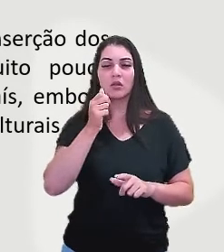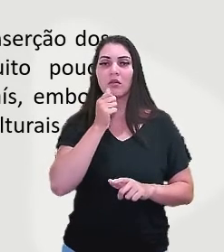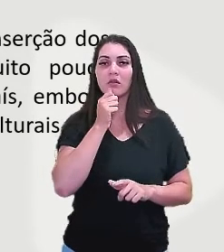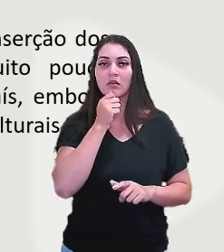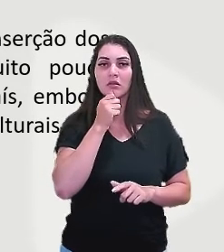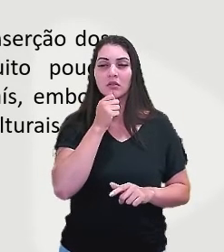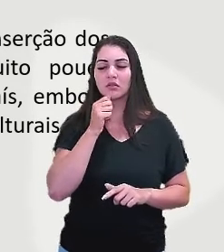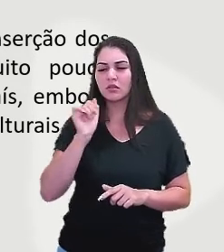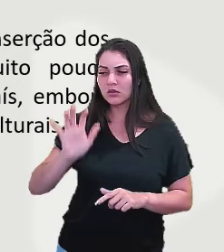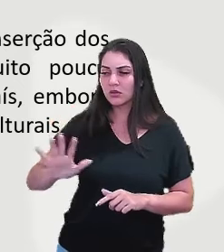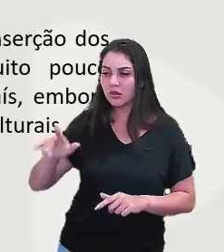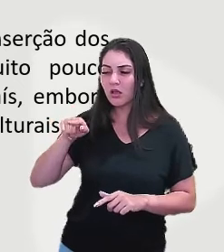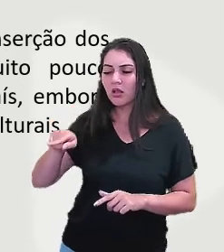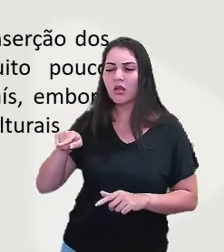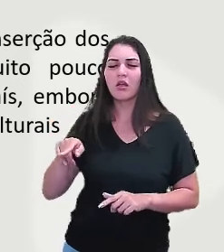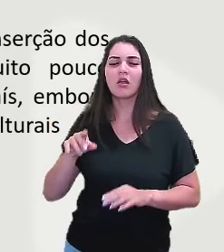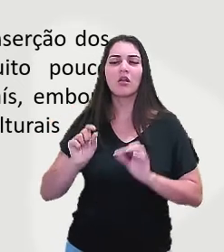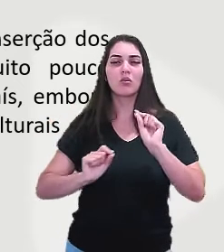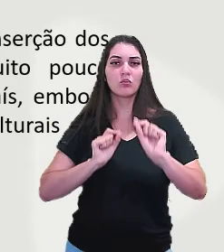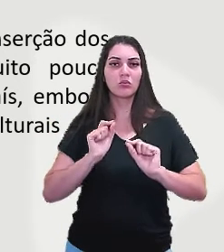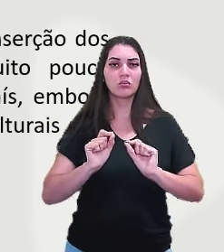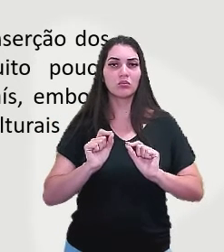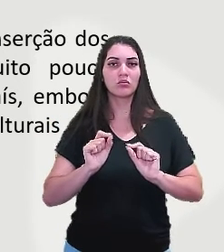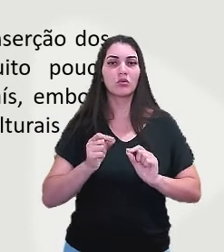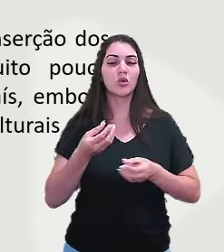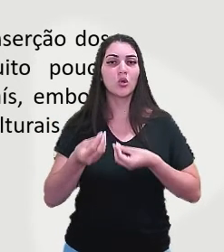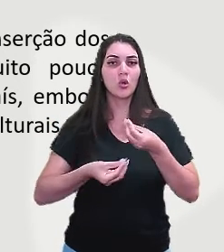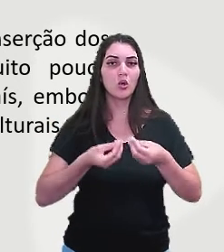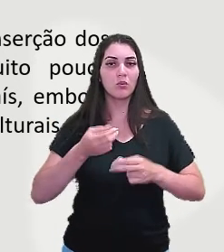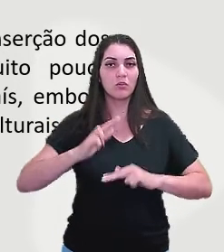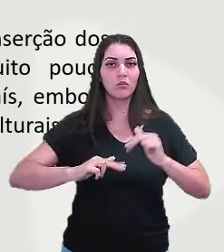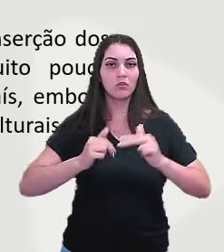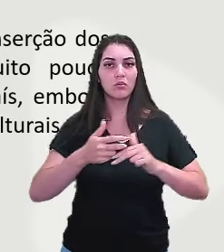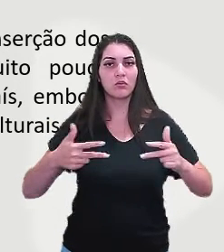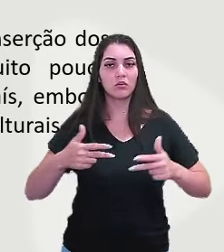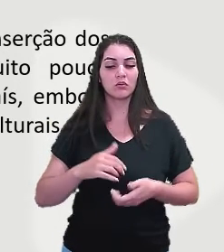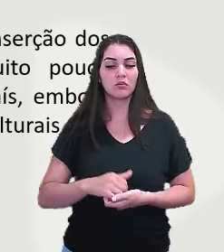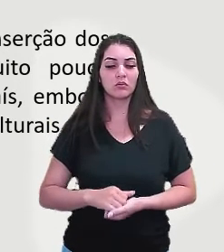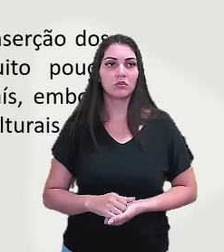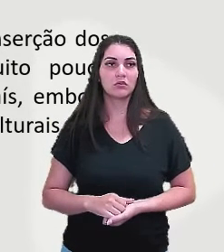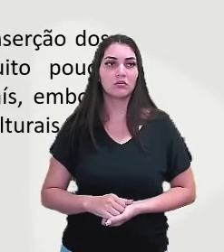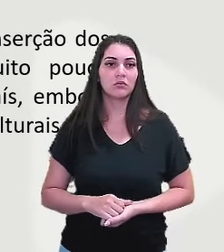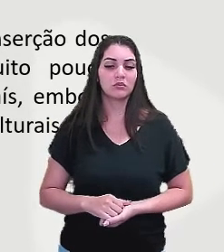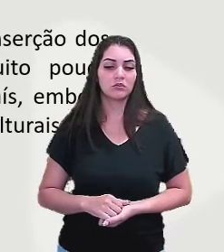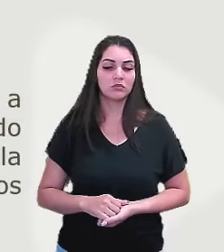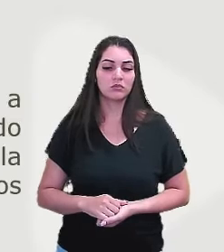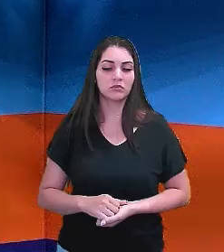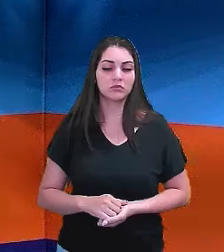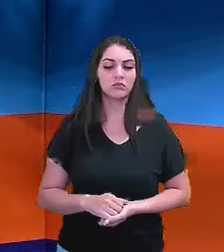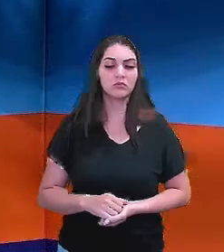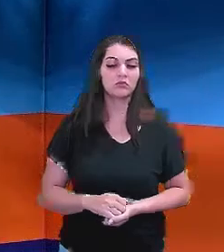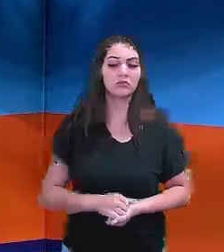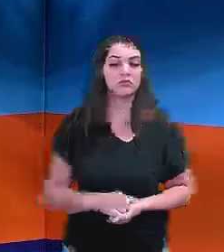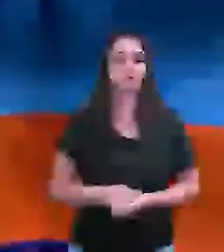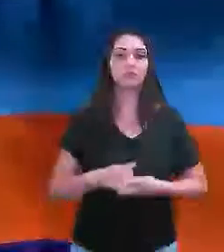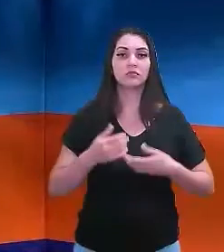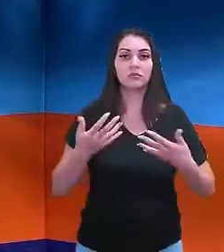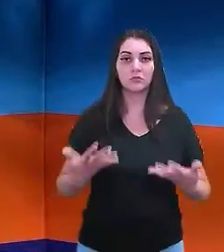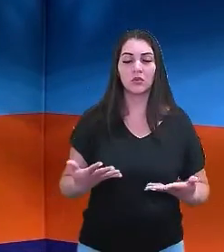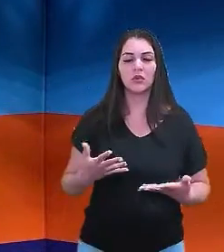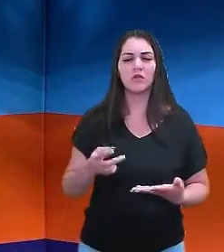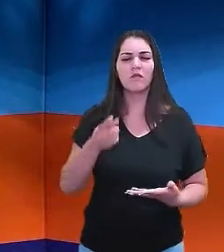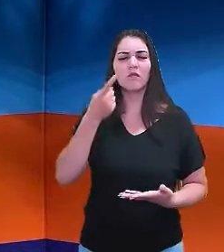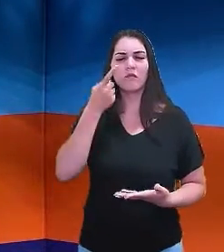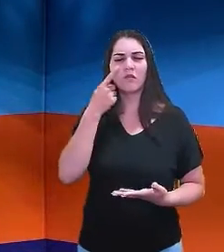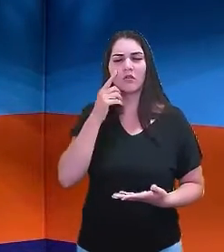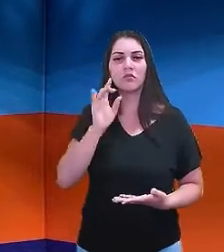ainda figura lá como produto para exportação. Pode abrir aqui, por favor. Então, vejam